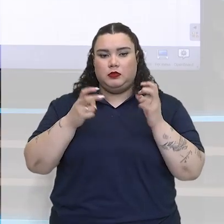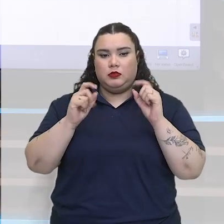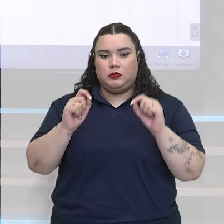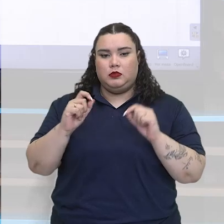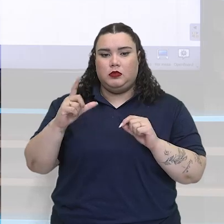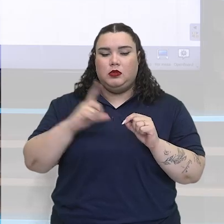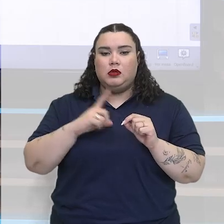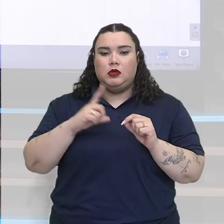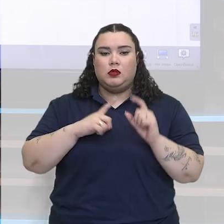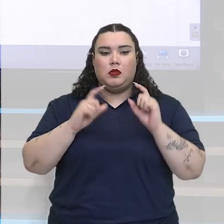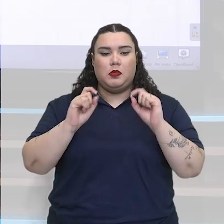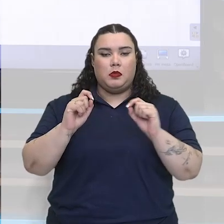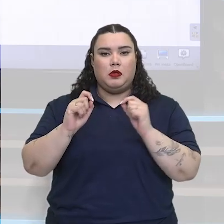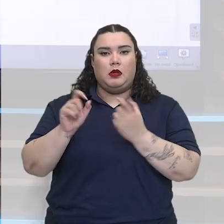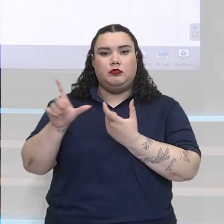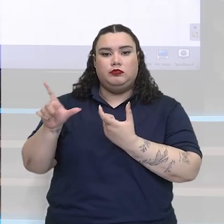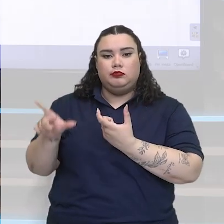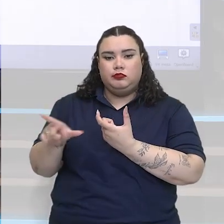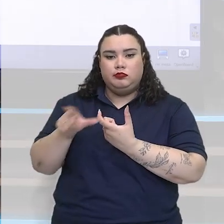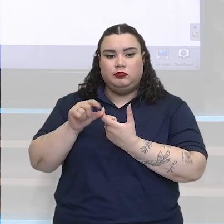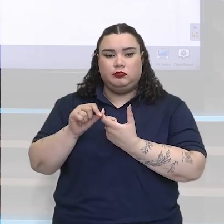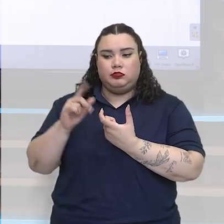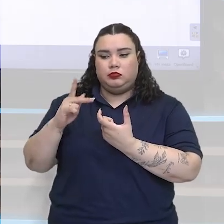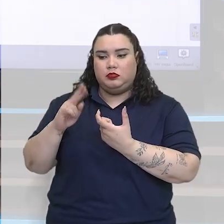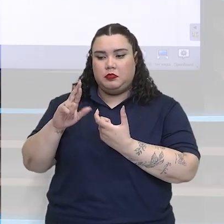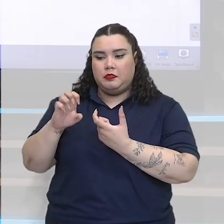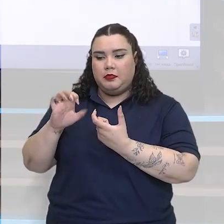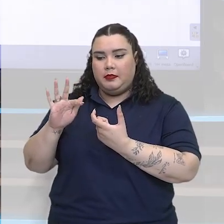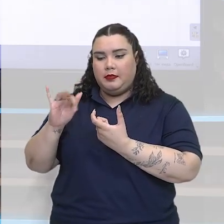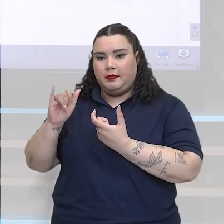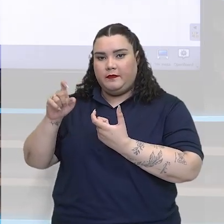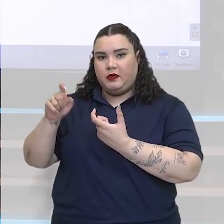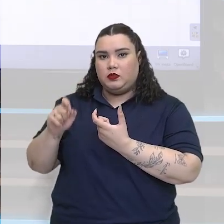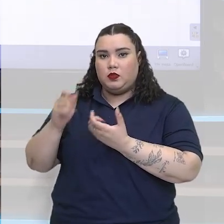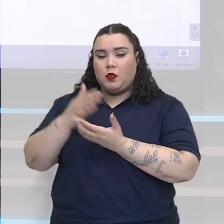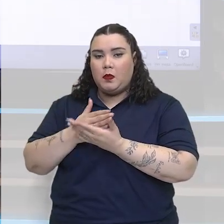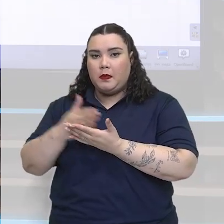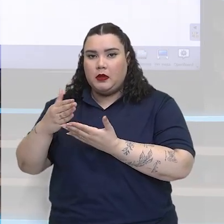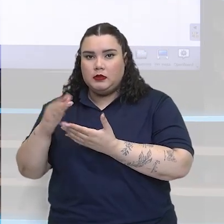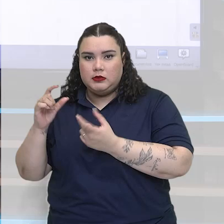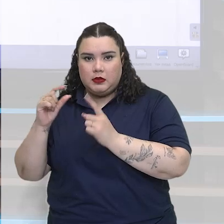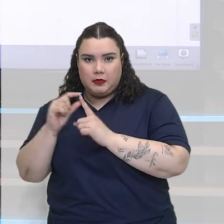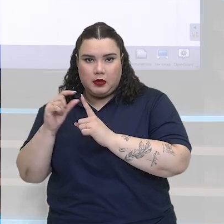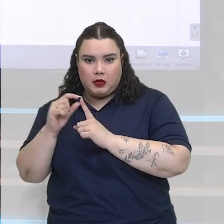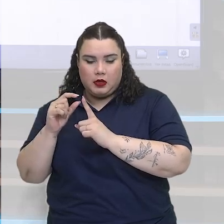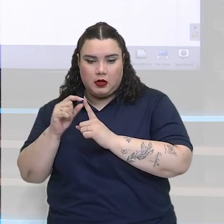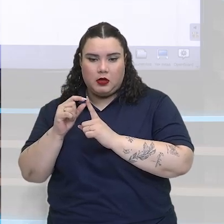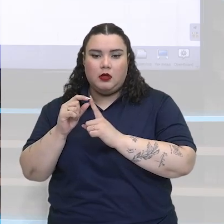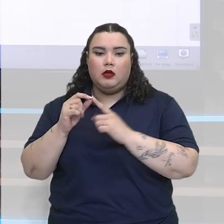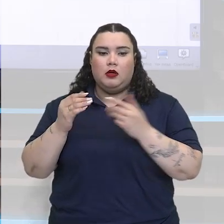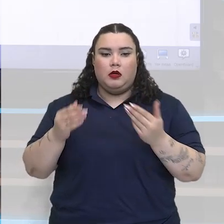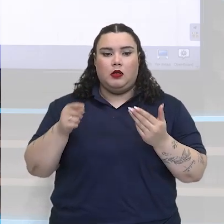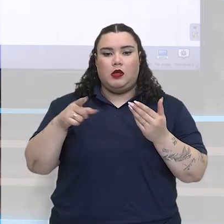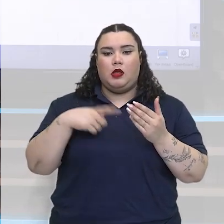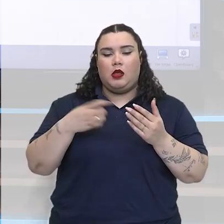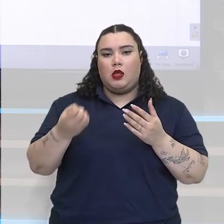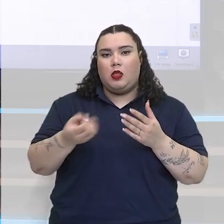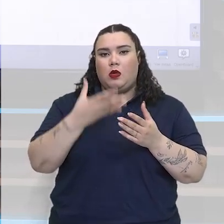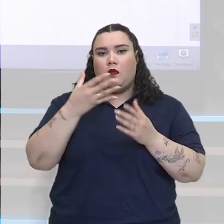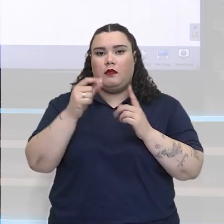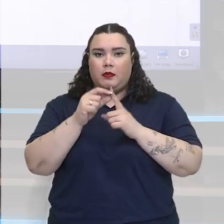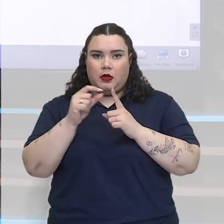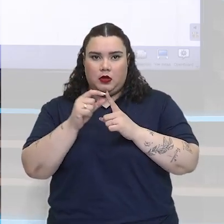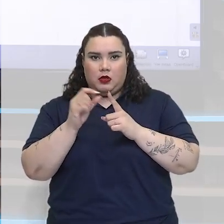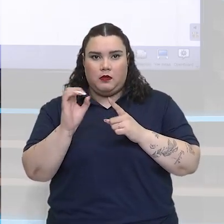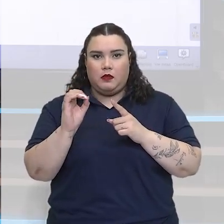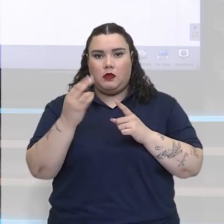um prefixo, que é a partícula no início da palavra, eu formo uma nova palavra com um novo significado.